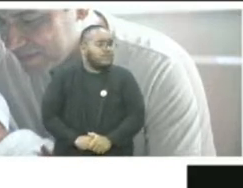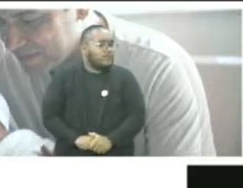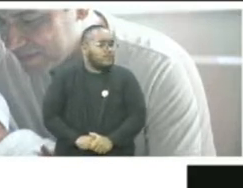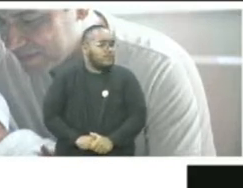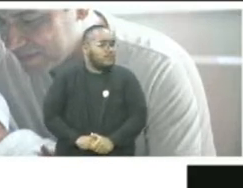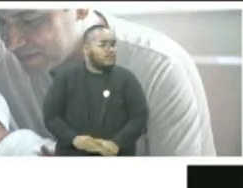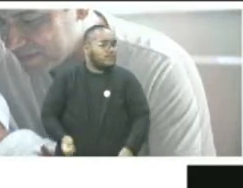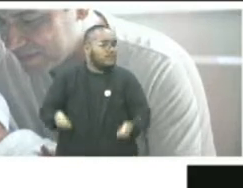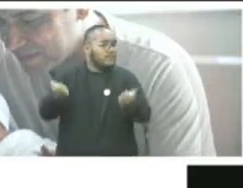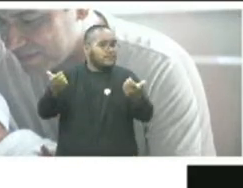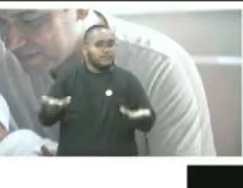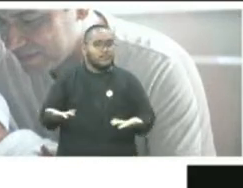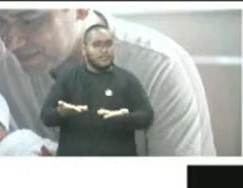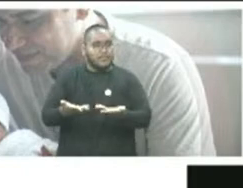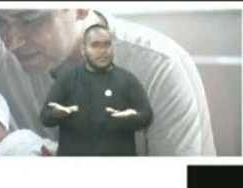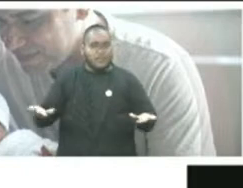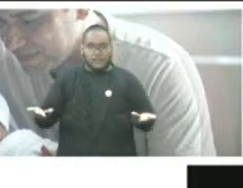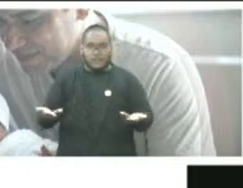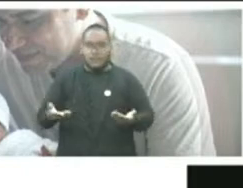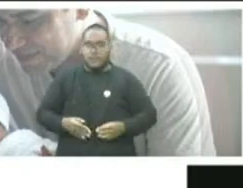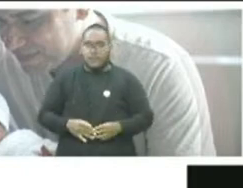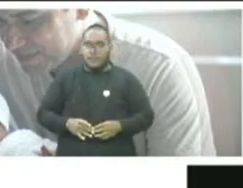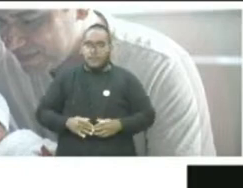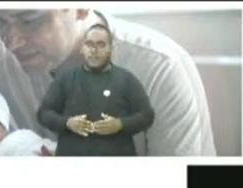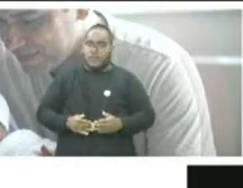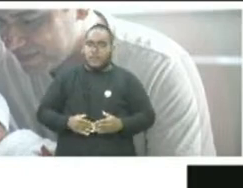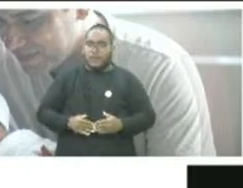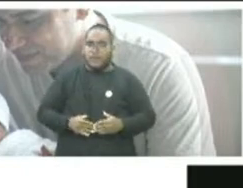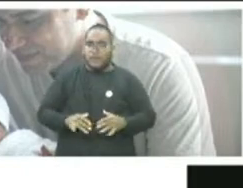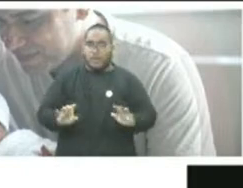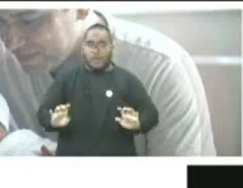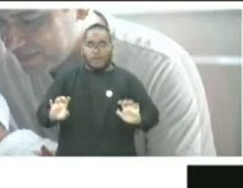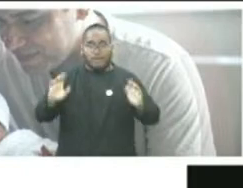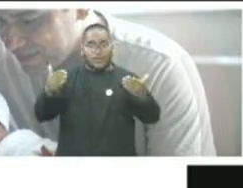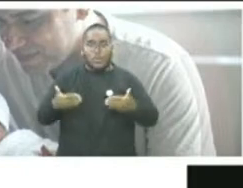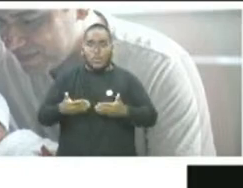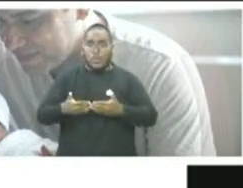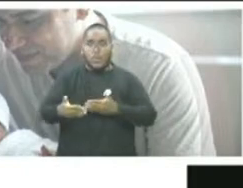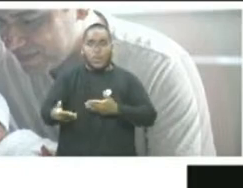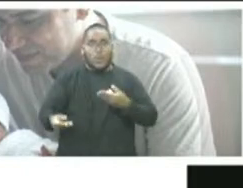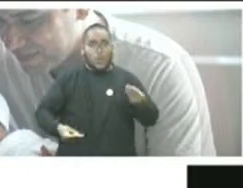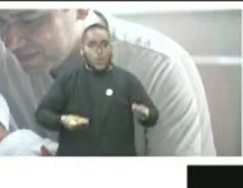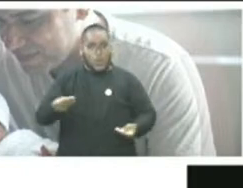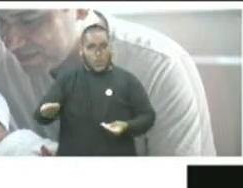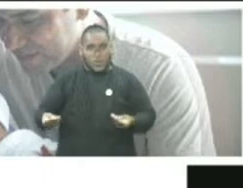desde quando começou esse evento, né? Ele começou em